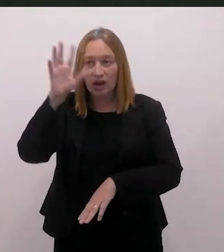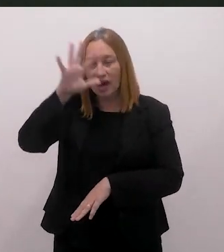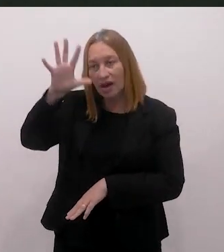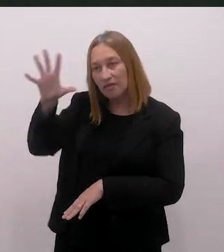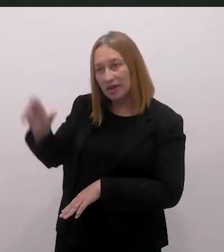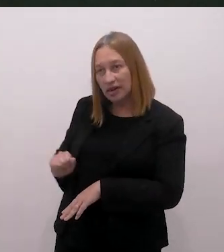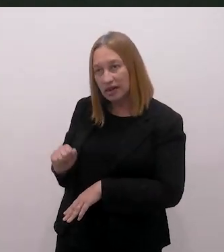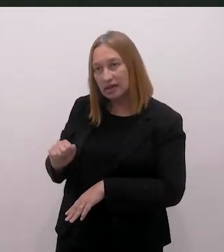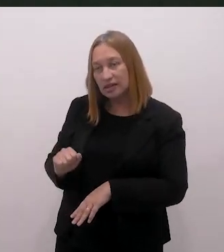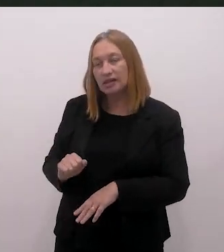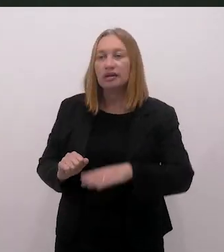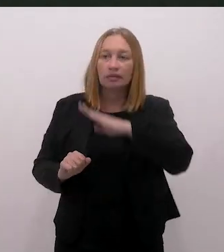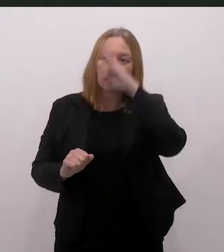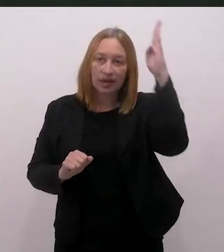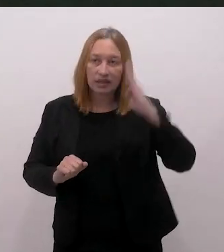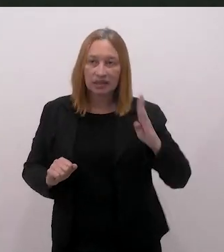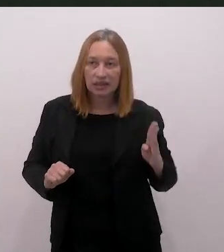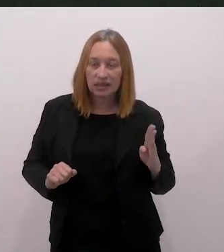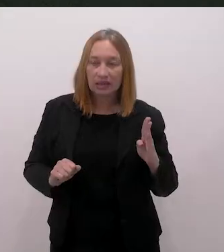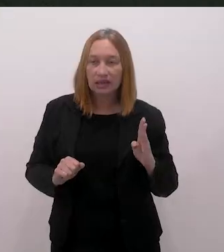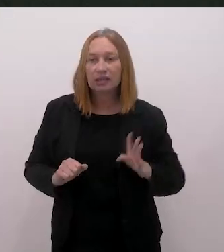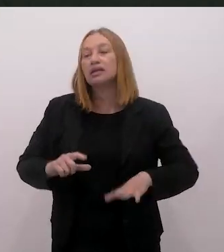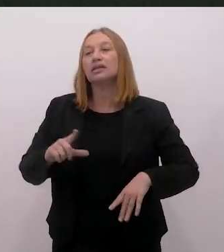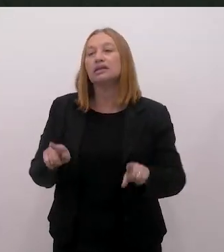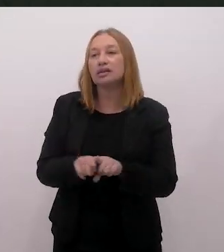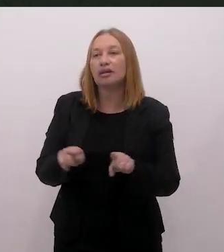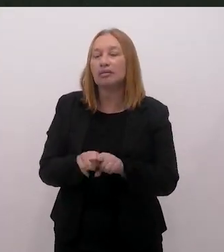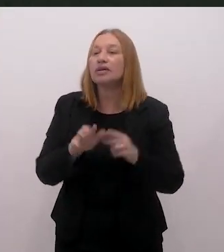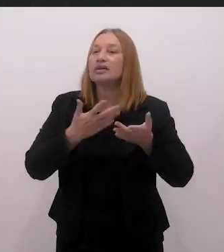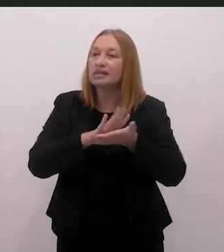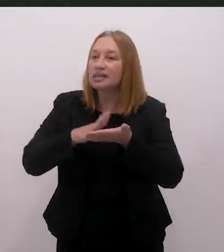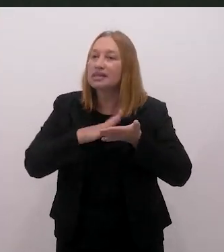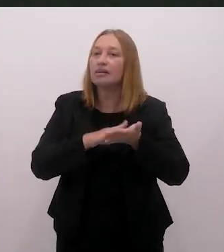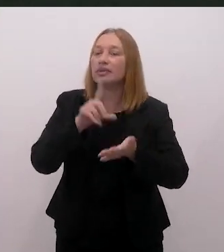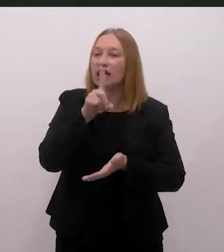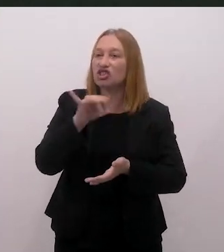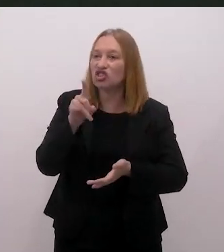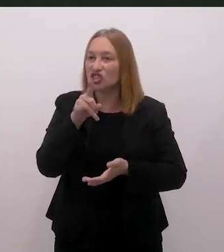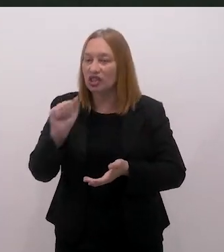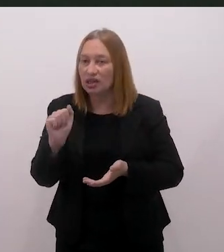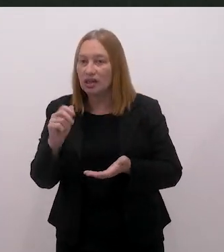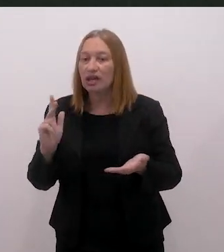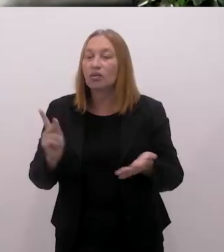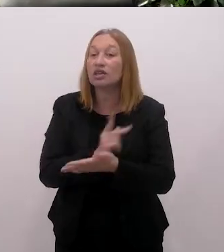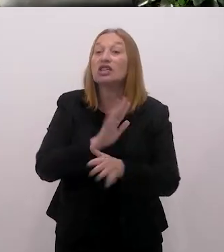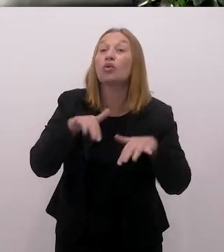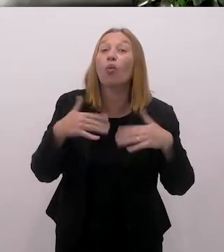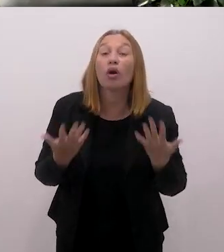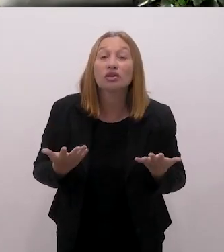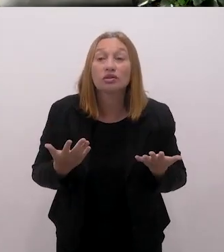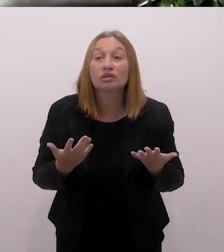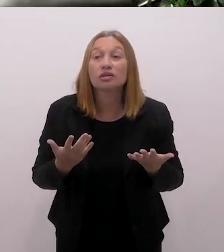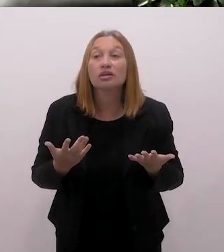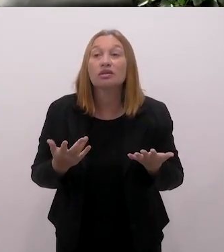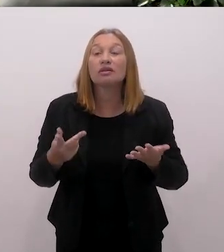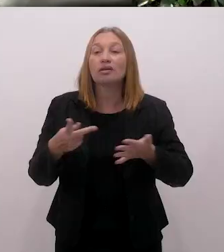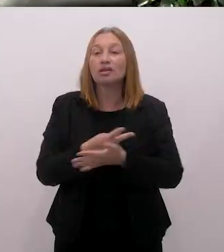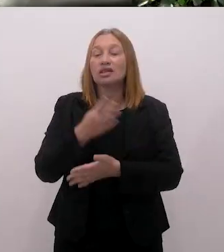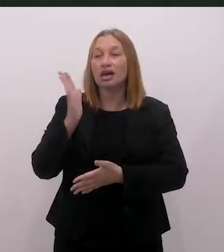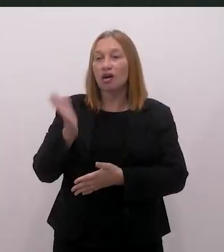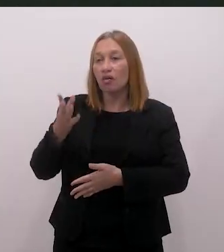História Africana, né? Afro-brasileira. Vamos fazer... A gente também tem o Samba da Dida. Que acontece